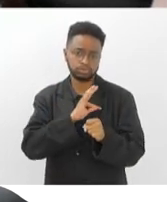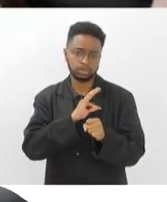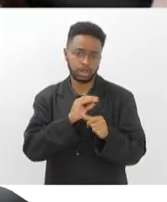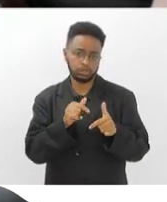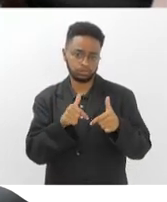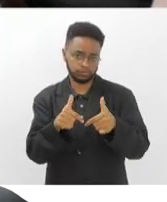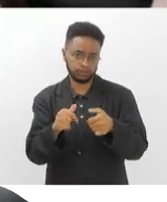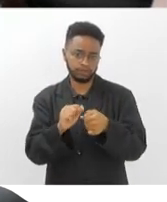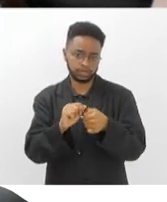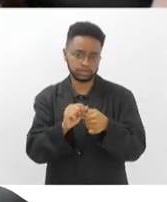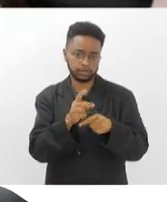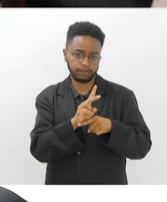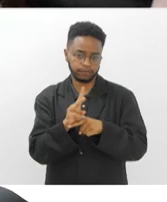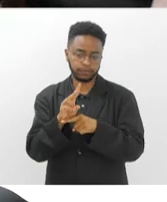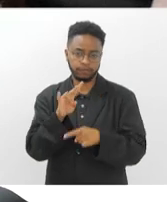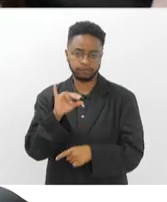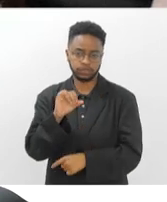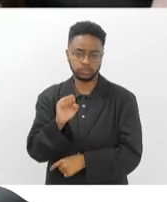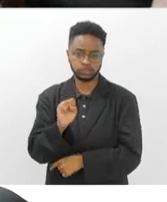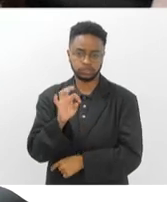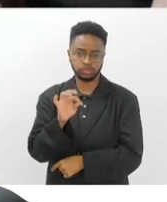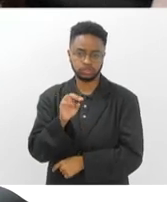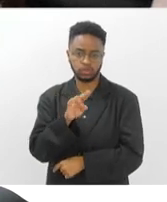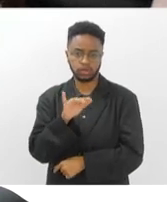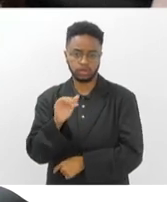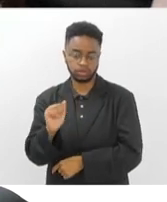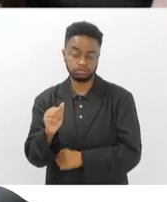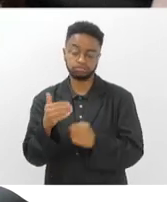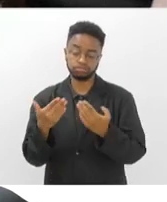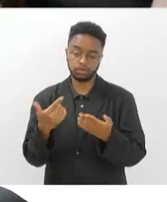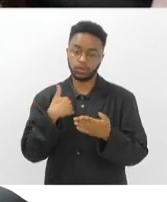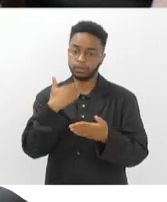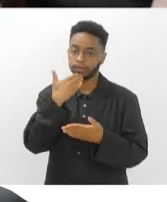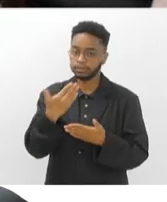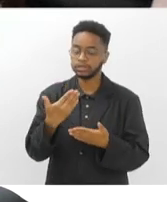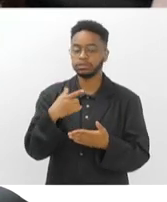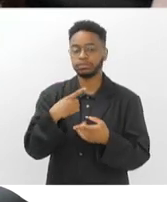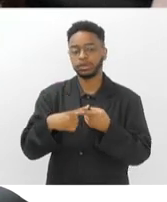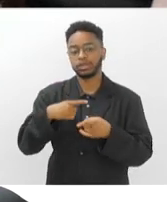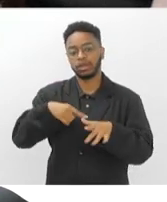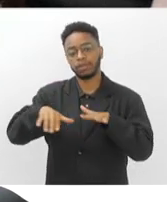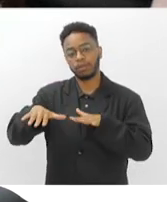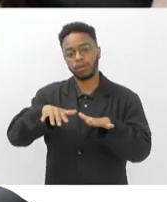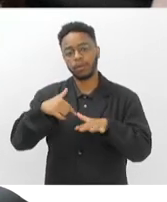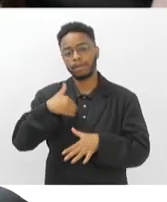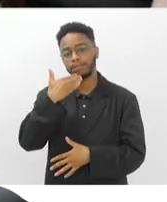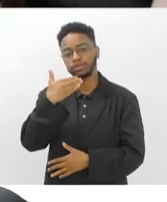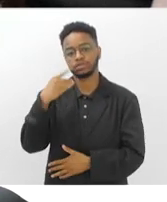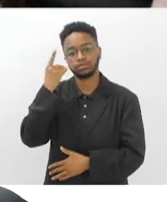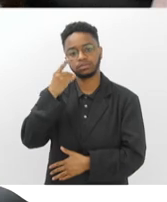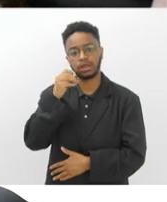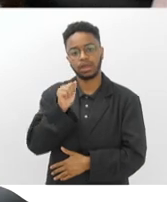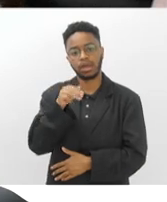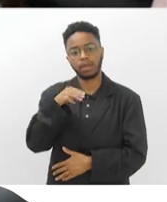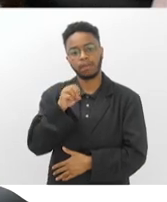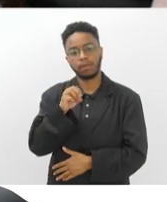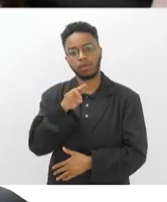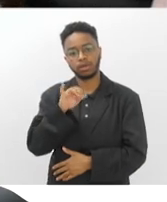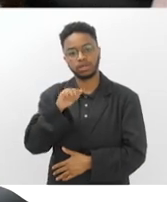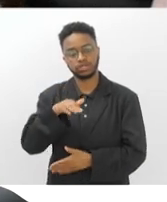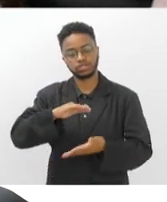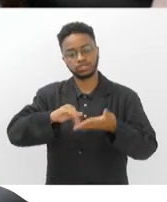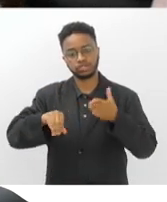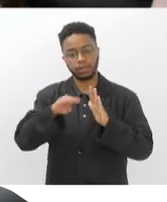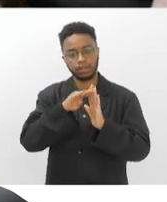que está uma movimentação muito forte em relação ao sistema, pedi ao deputado Amorim para retirar de pauta, para a gente se